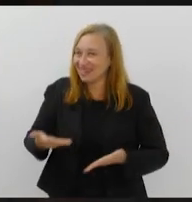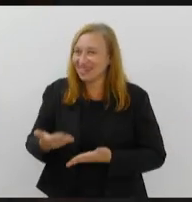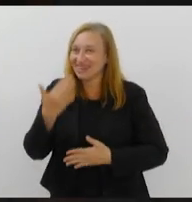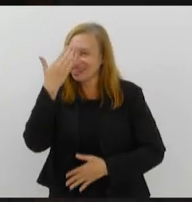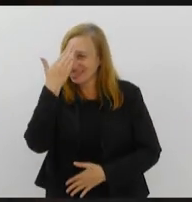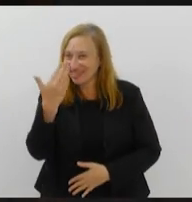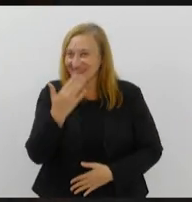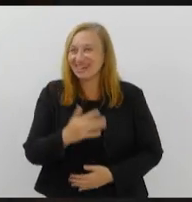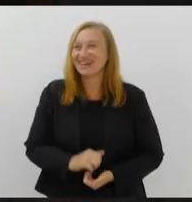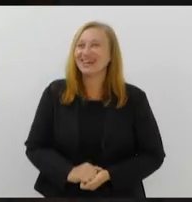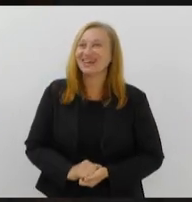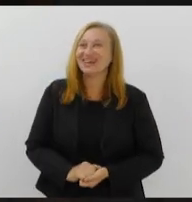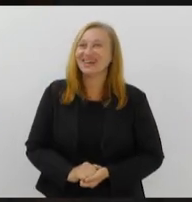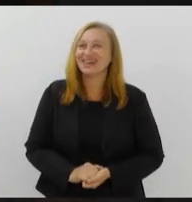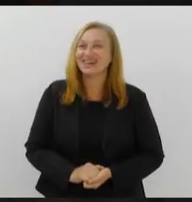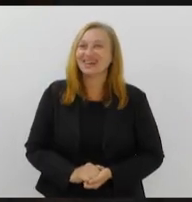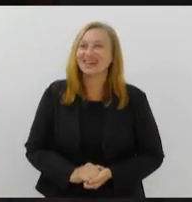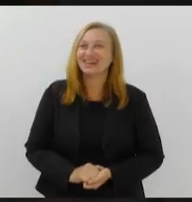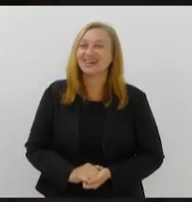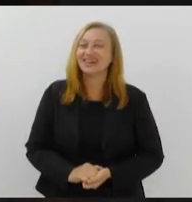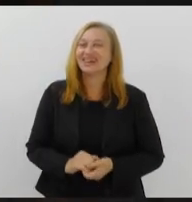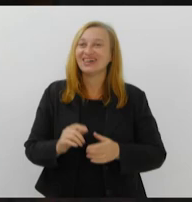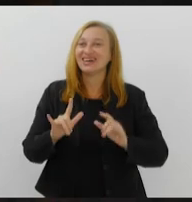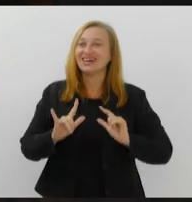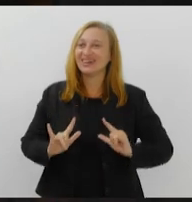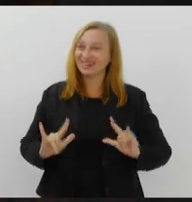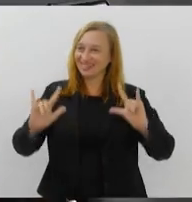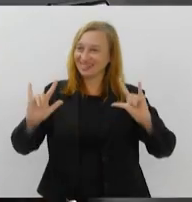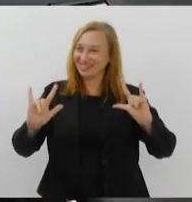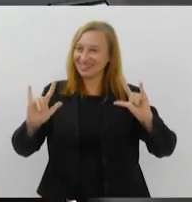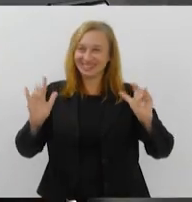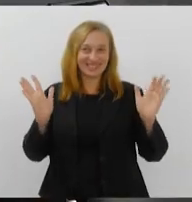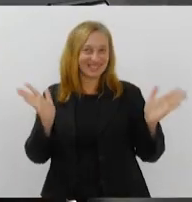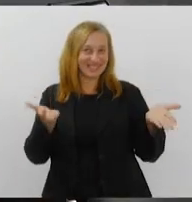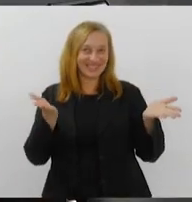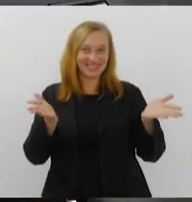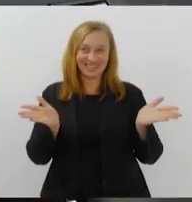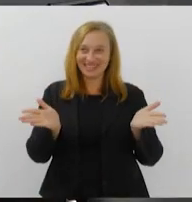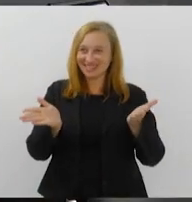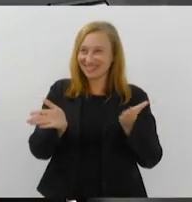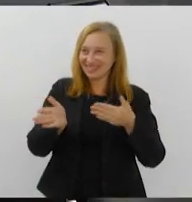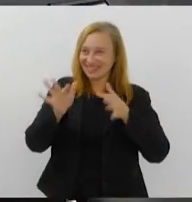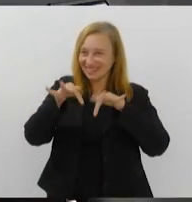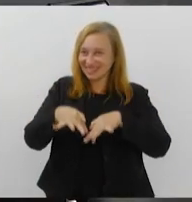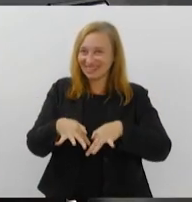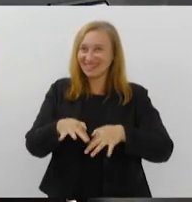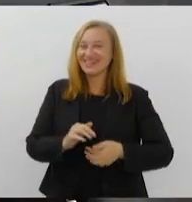Obrigada e que possamos elevar o amor hoje. Declaro encerrado.